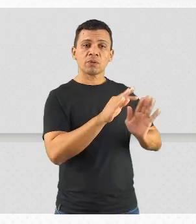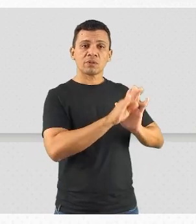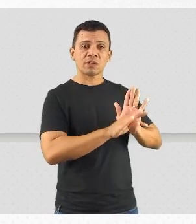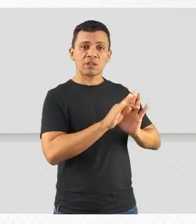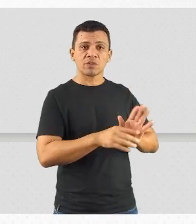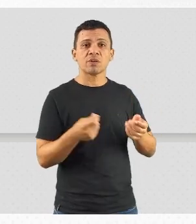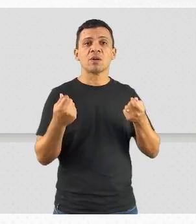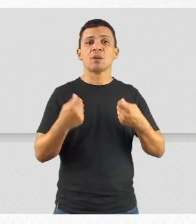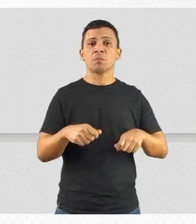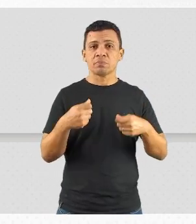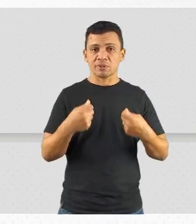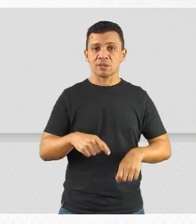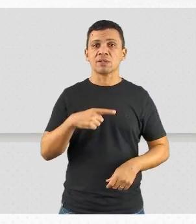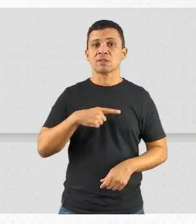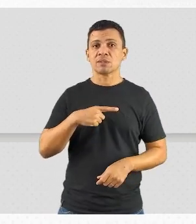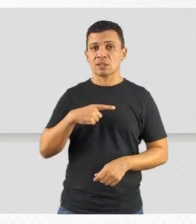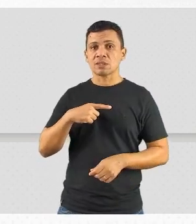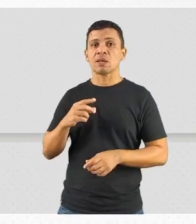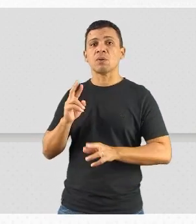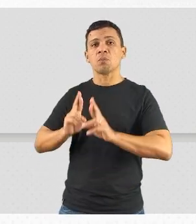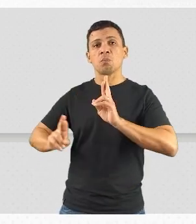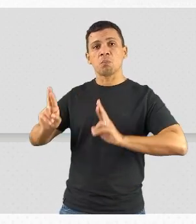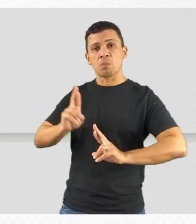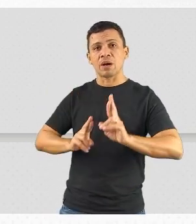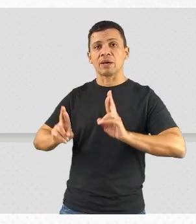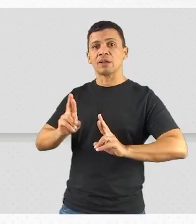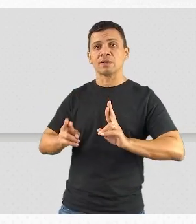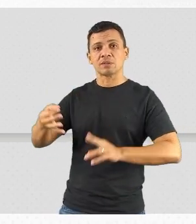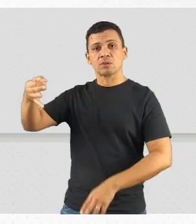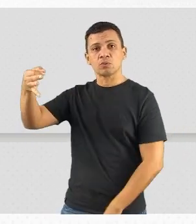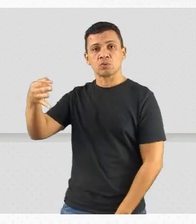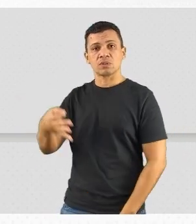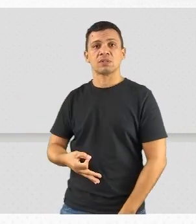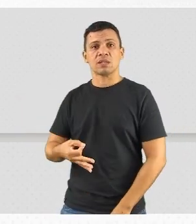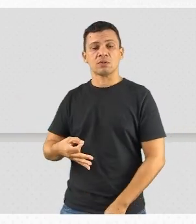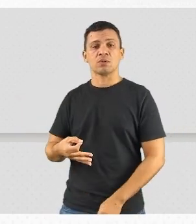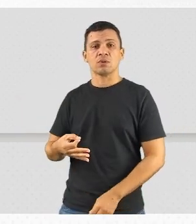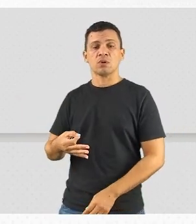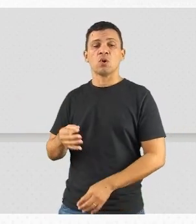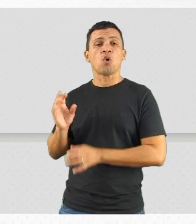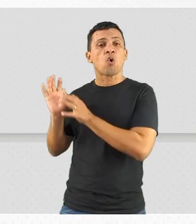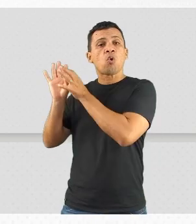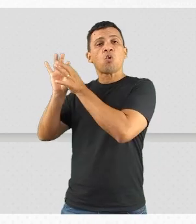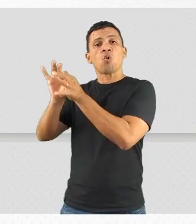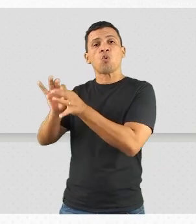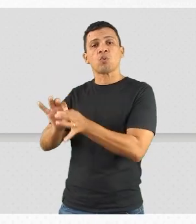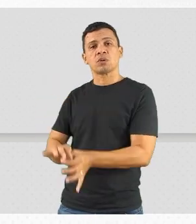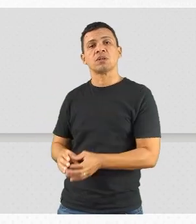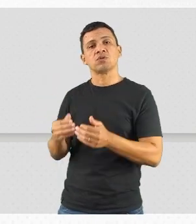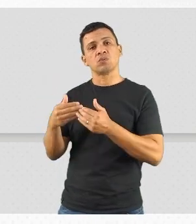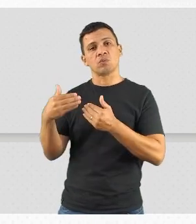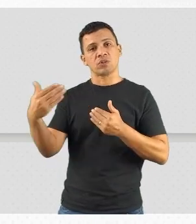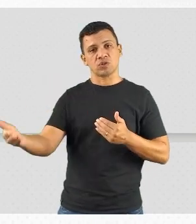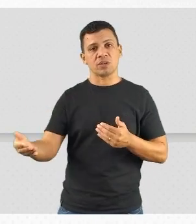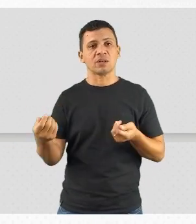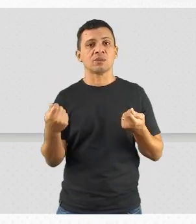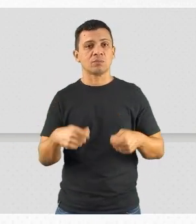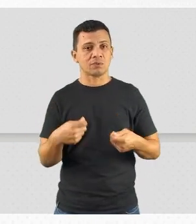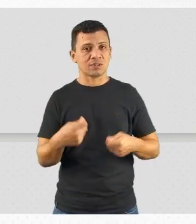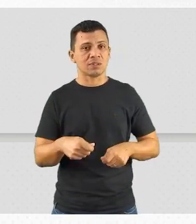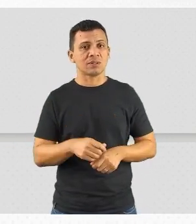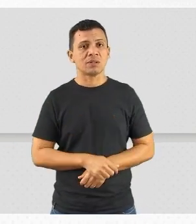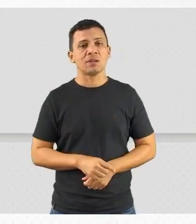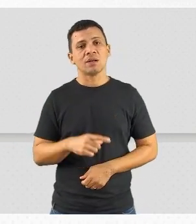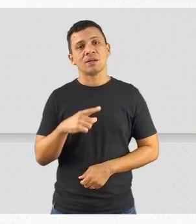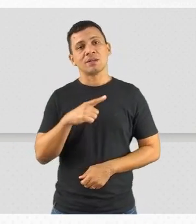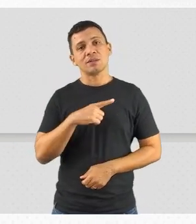ser plausível, né? Precisa ter uma relação adequada com o contexto externo, né? Então, por isso que a gente trata desses dois